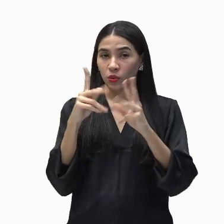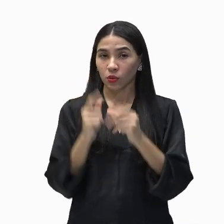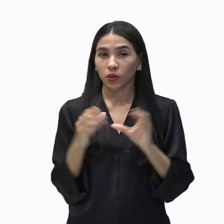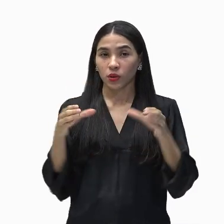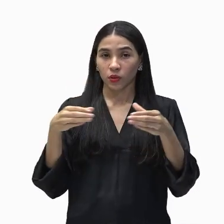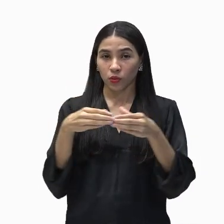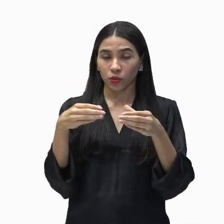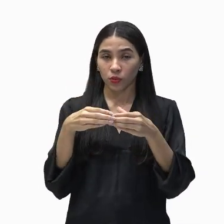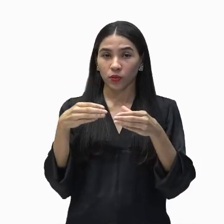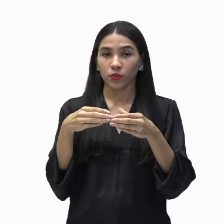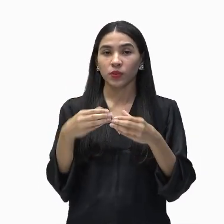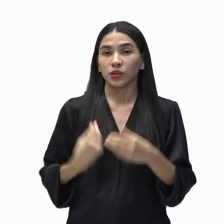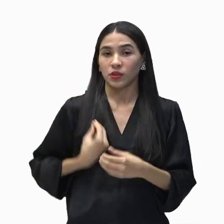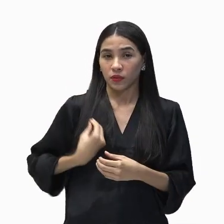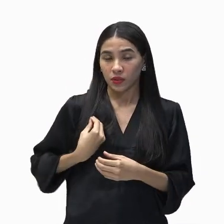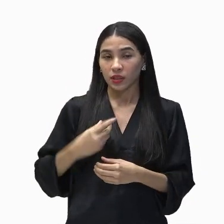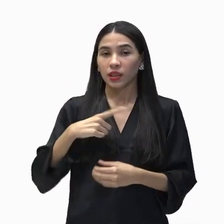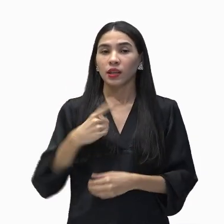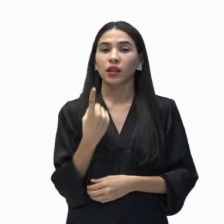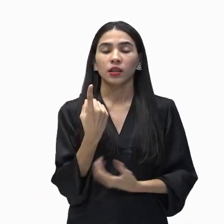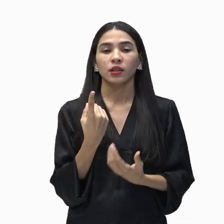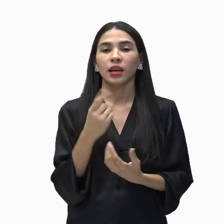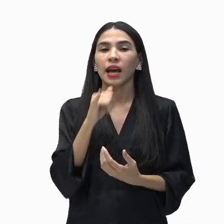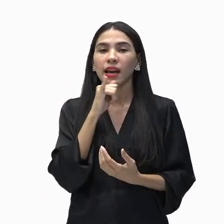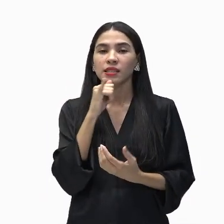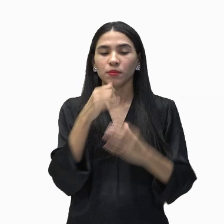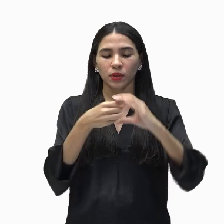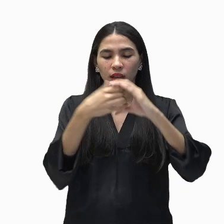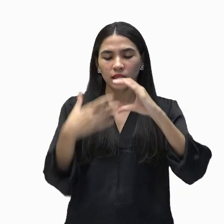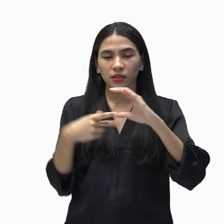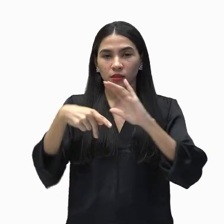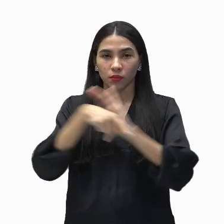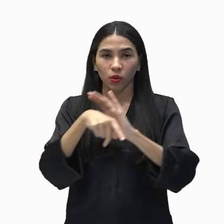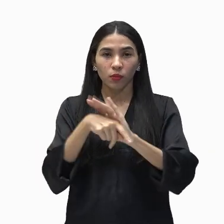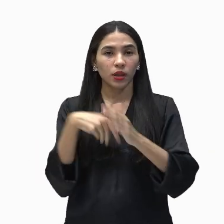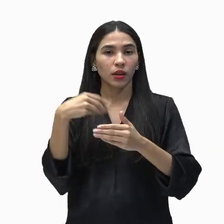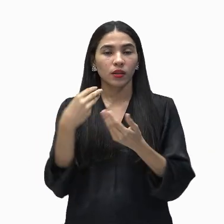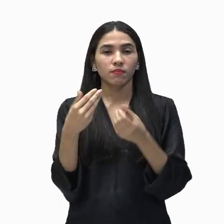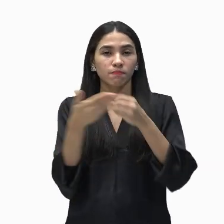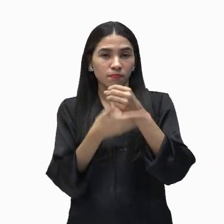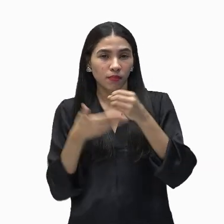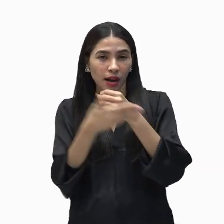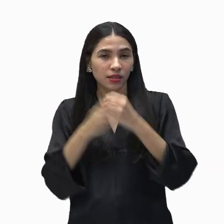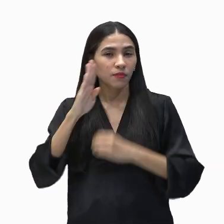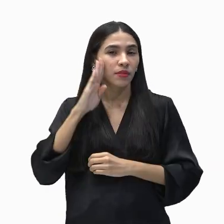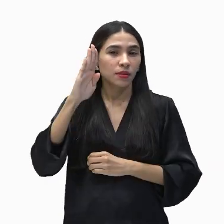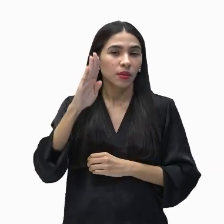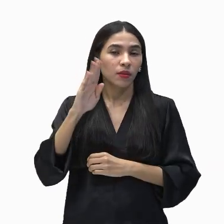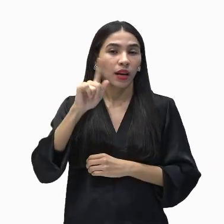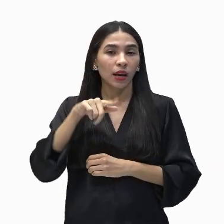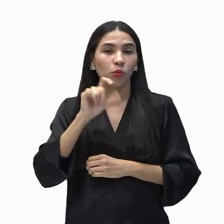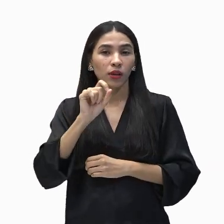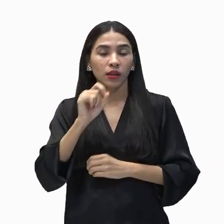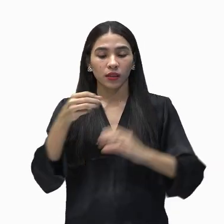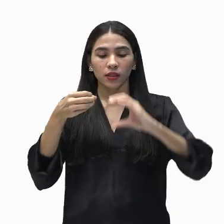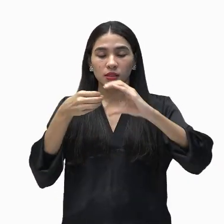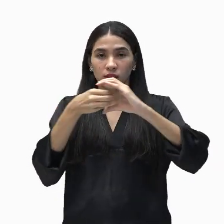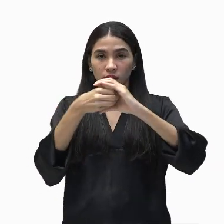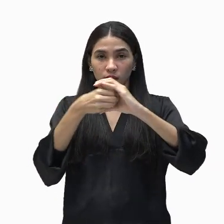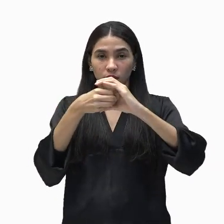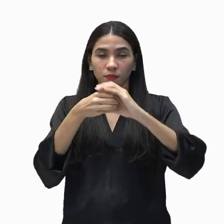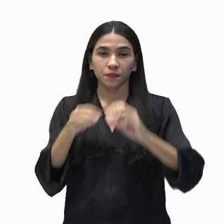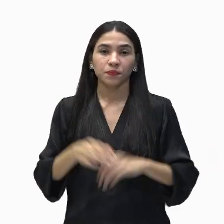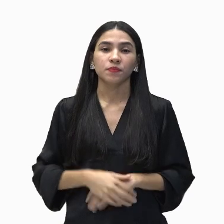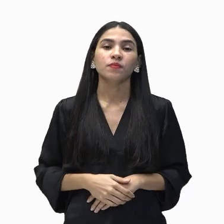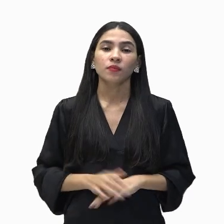essa característica de ter uma unidade funcional, uma unidade básica da vida, que é a célula. Temos